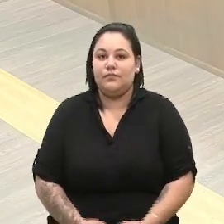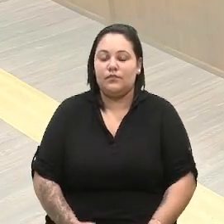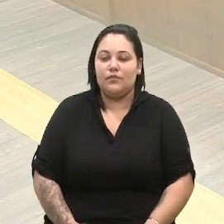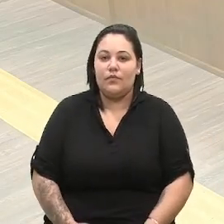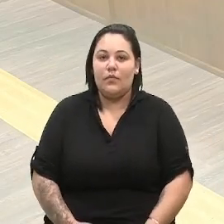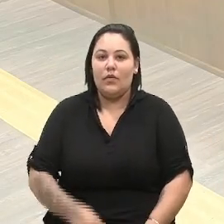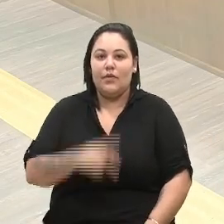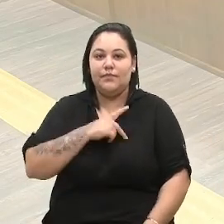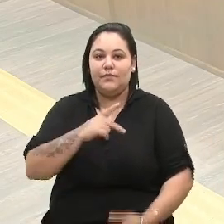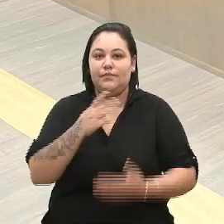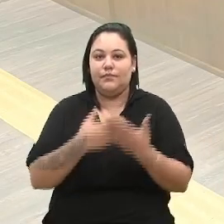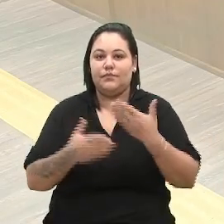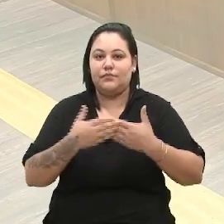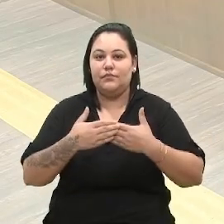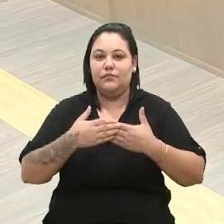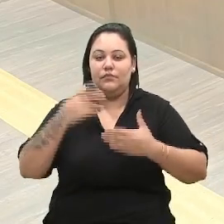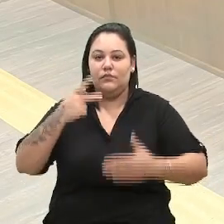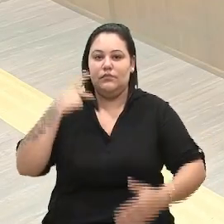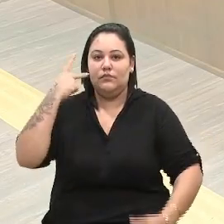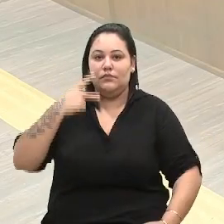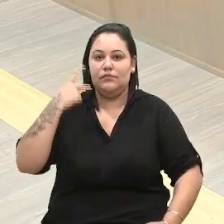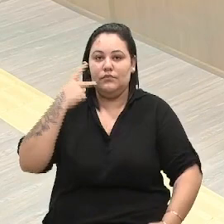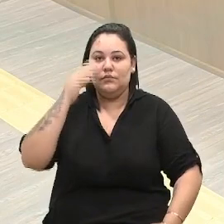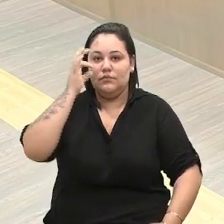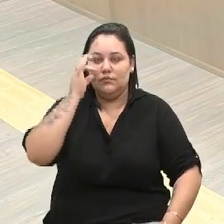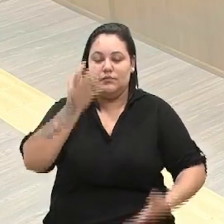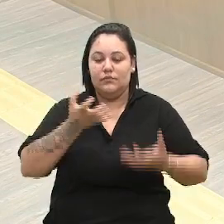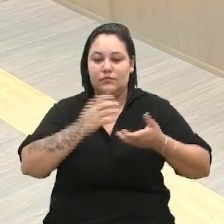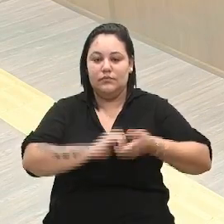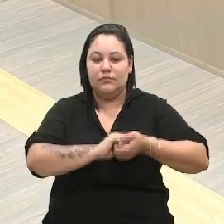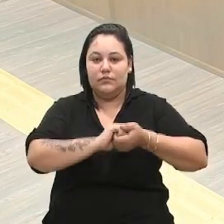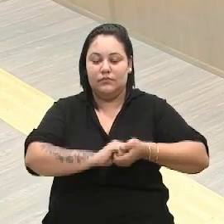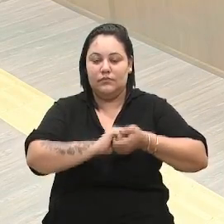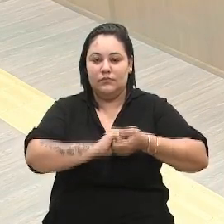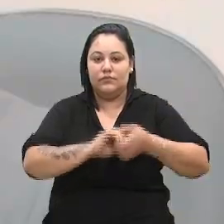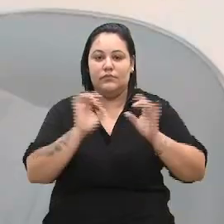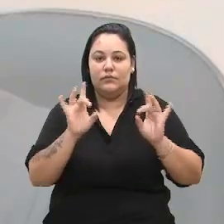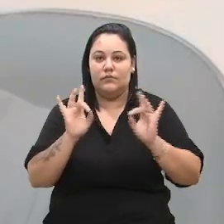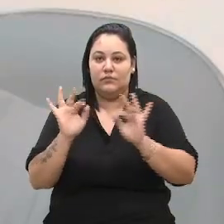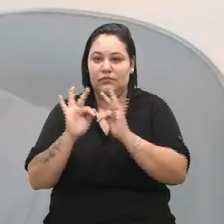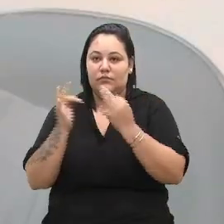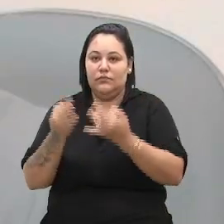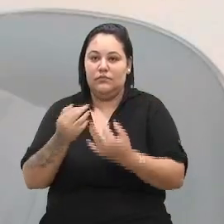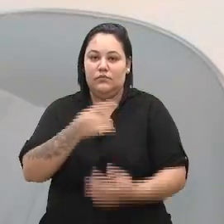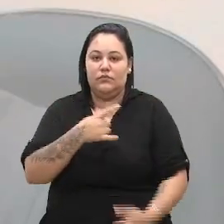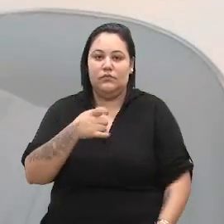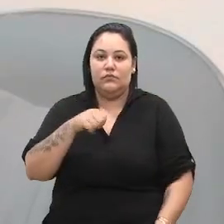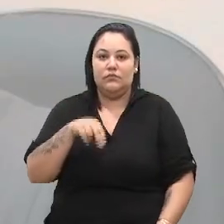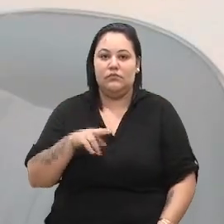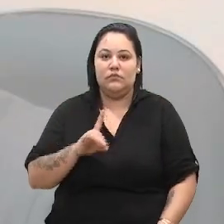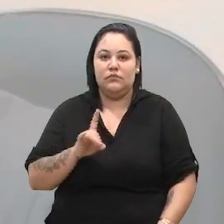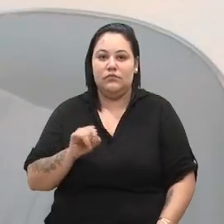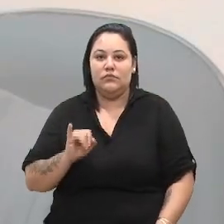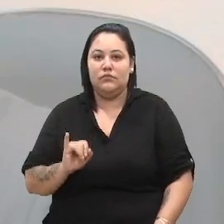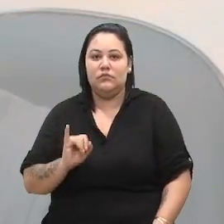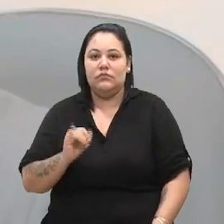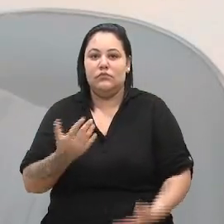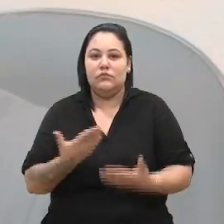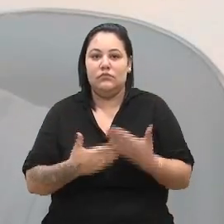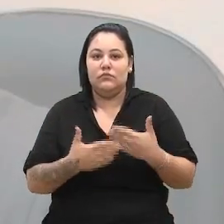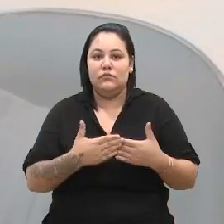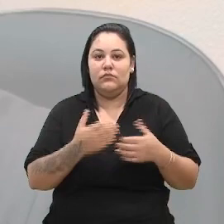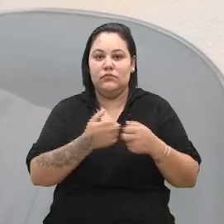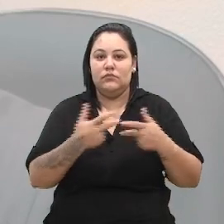Senhora presidente, senhoras veredoras, senhores vereadores, fazer uma saudação especial à família do Xande, por tudo aquilo que